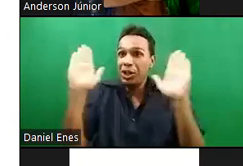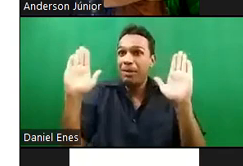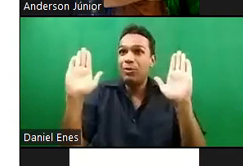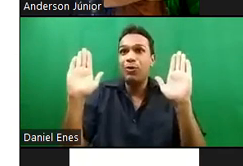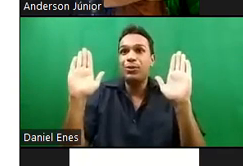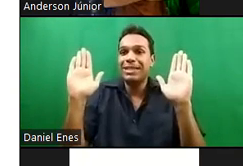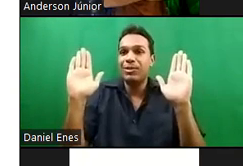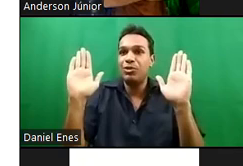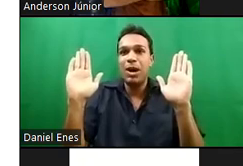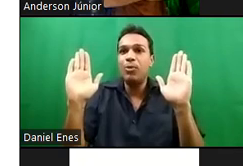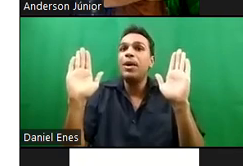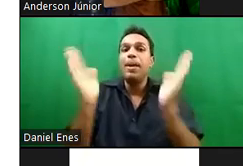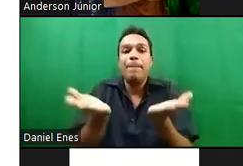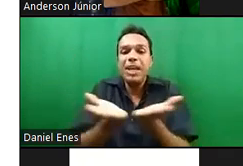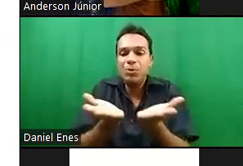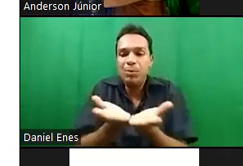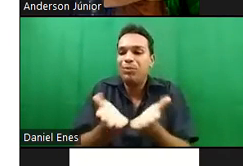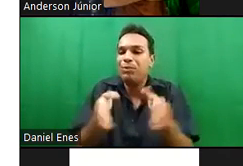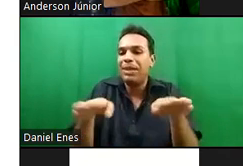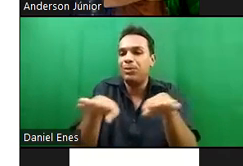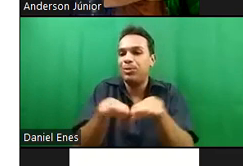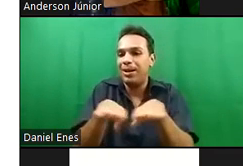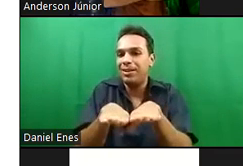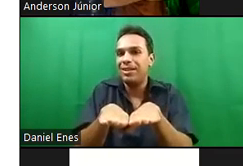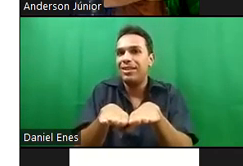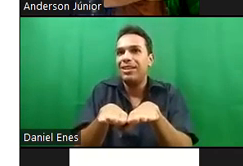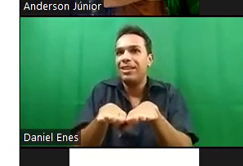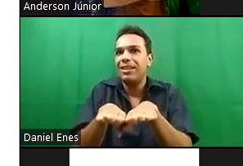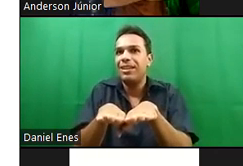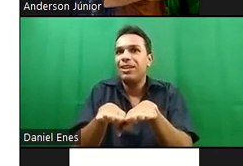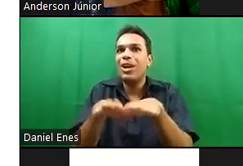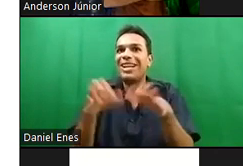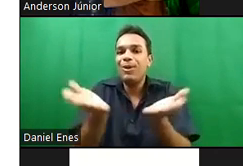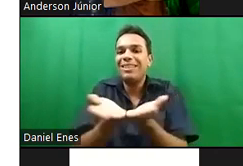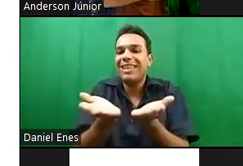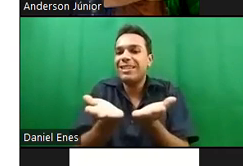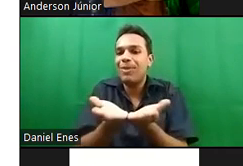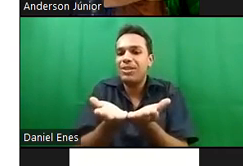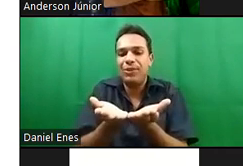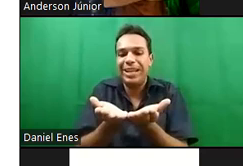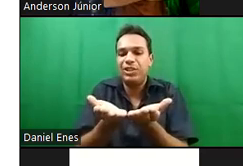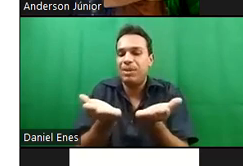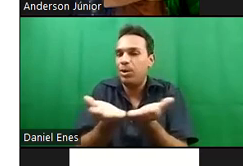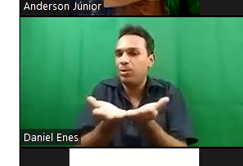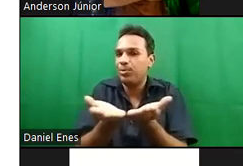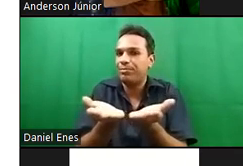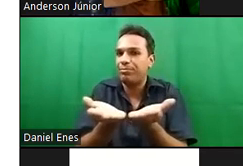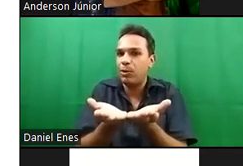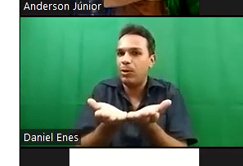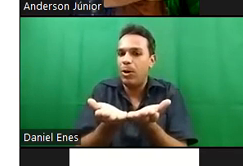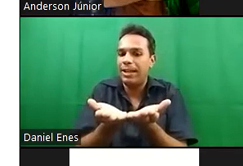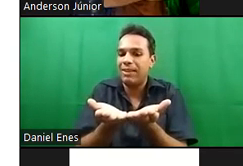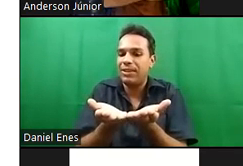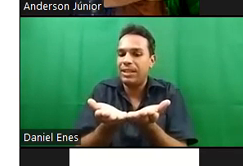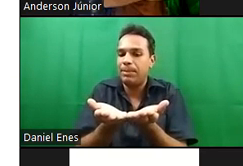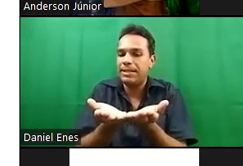mesma configuração de mão, mesmo movimento, ó. Só que a orientação é diferente. A mão,